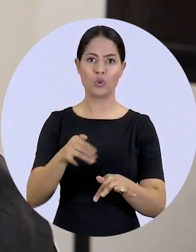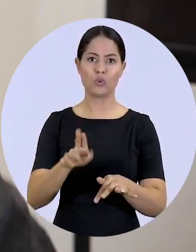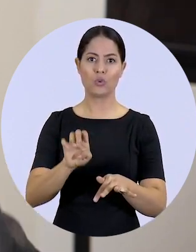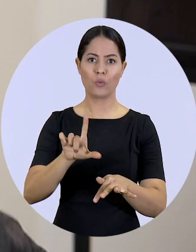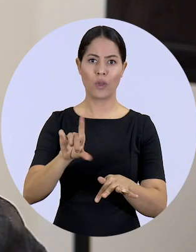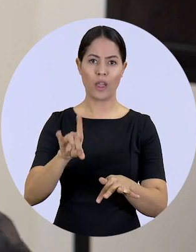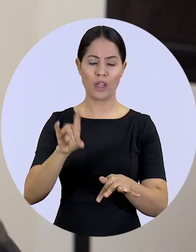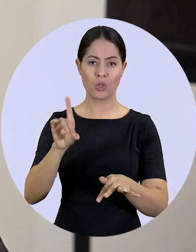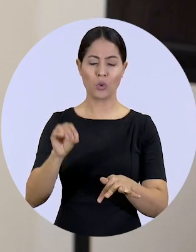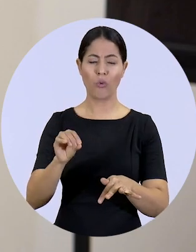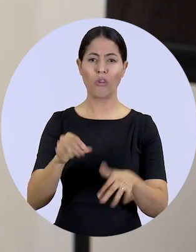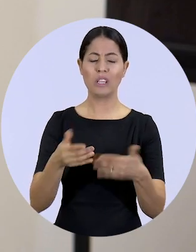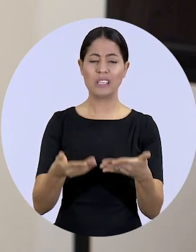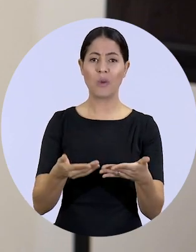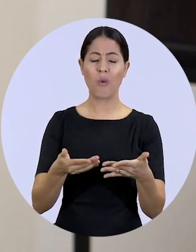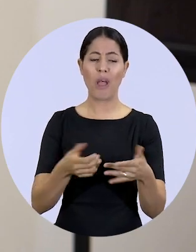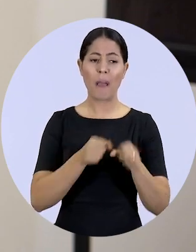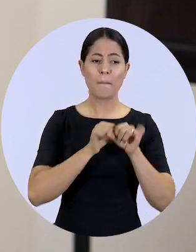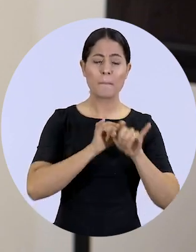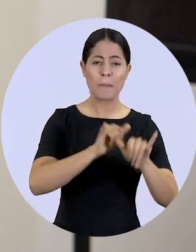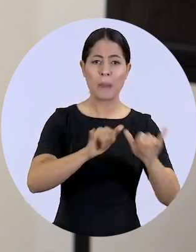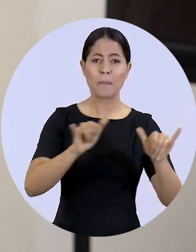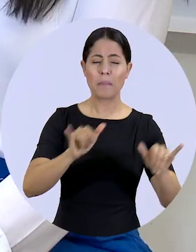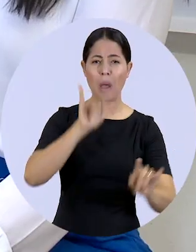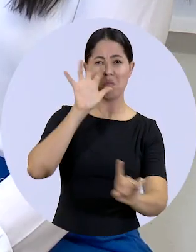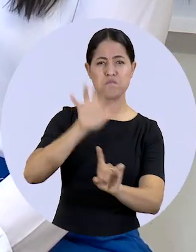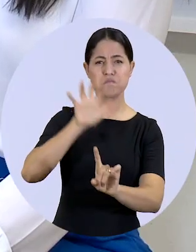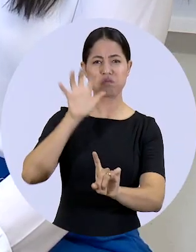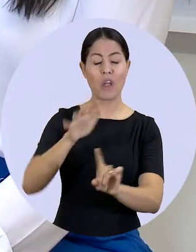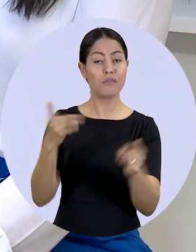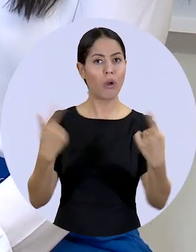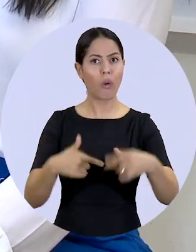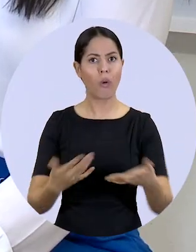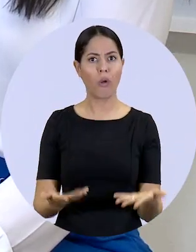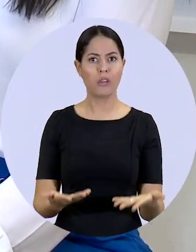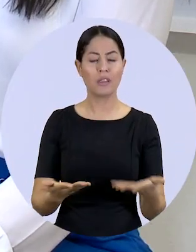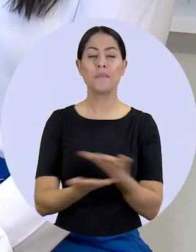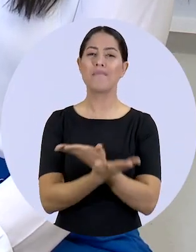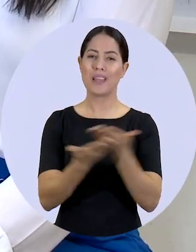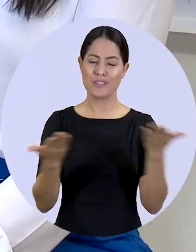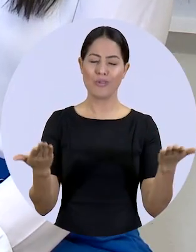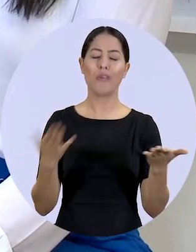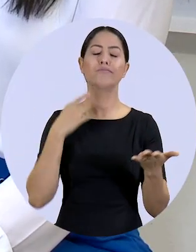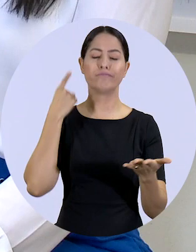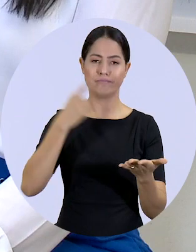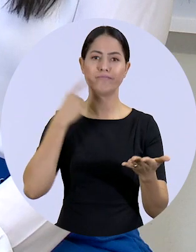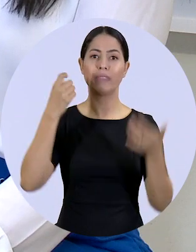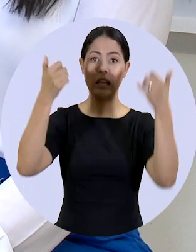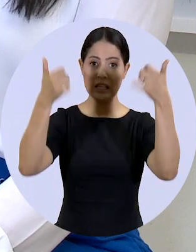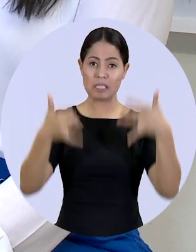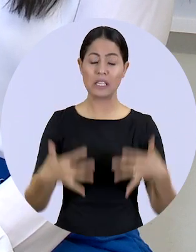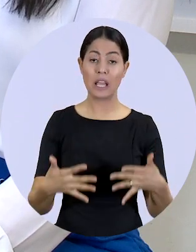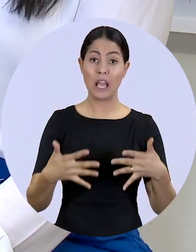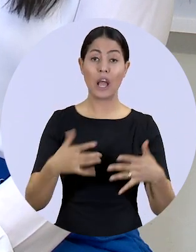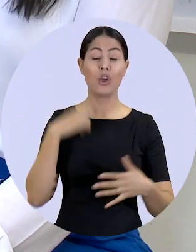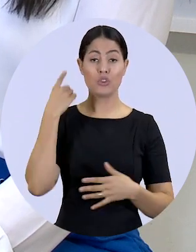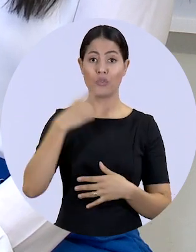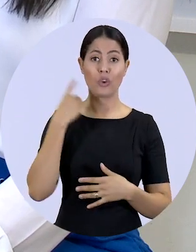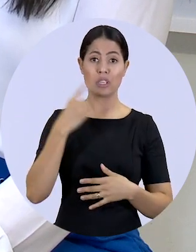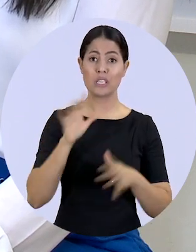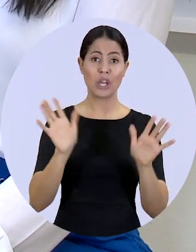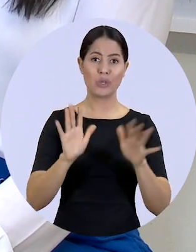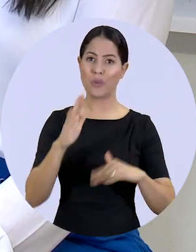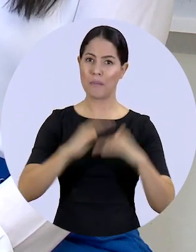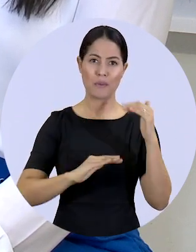até por conta desta mesma mídia opressiva. Então, nós advogados, e Sobral Pinto falava muito bem, a advocacia não